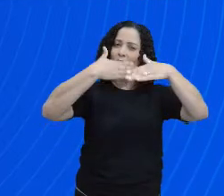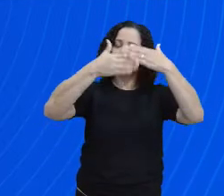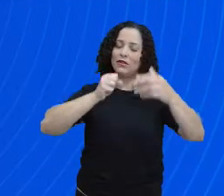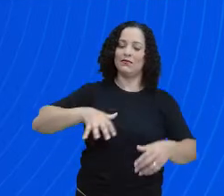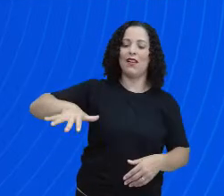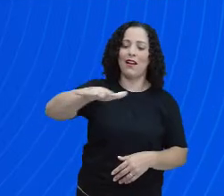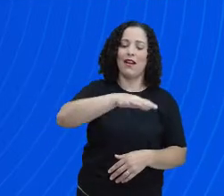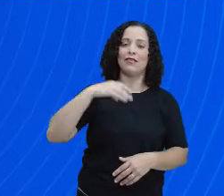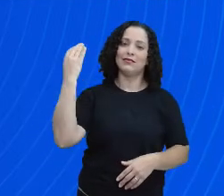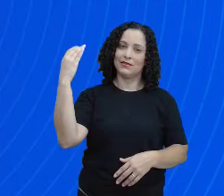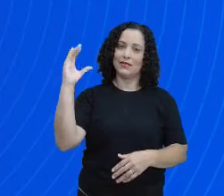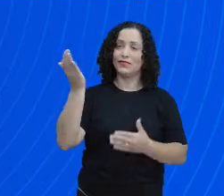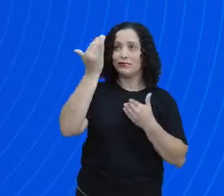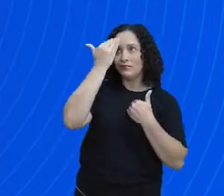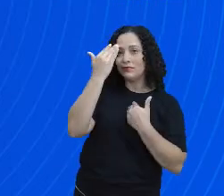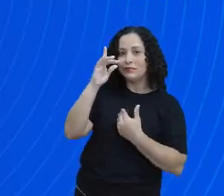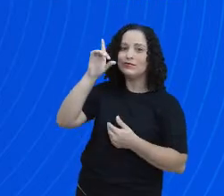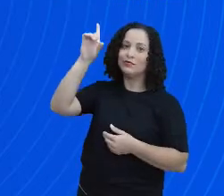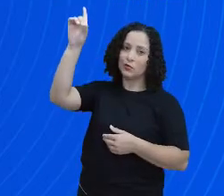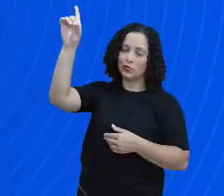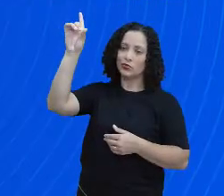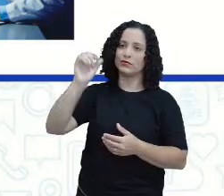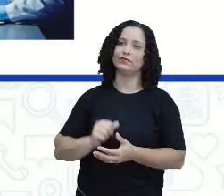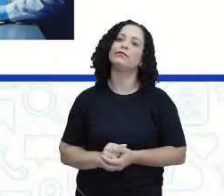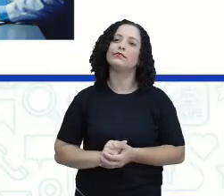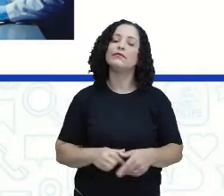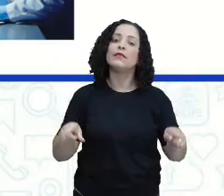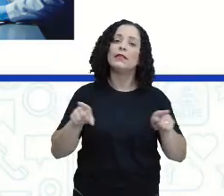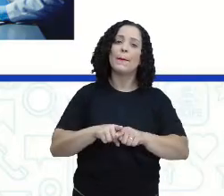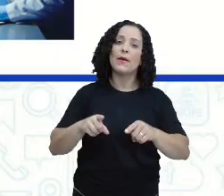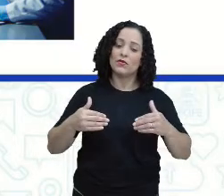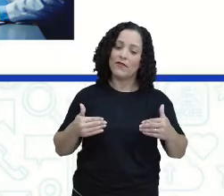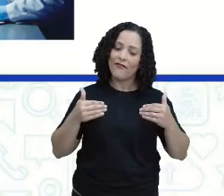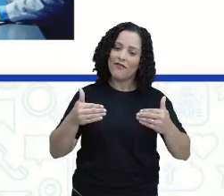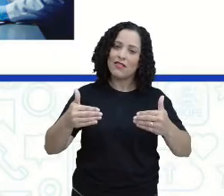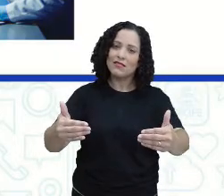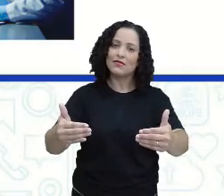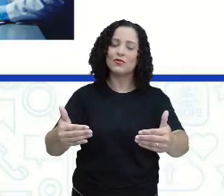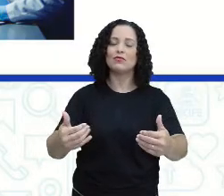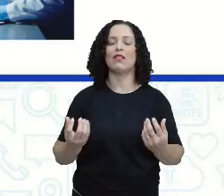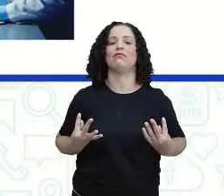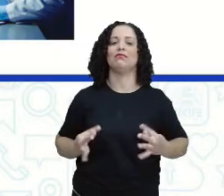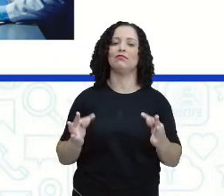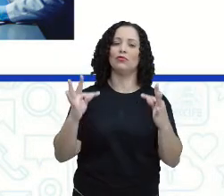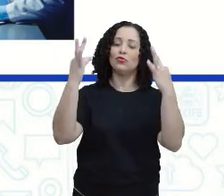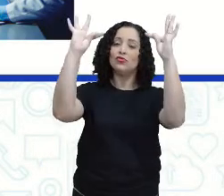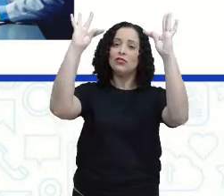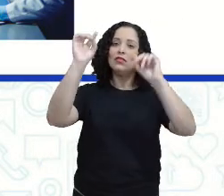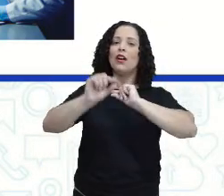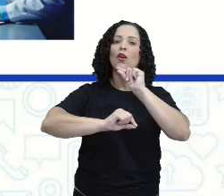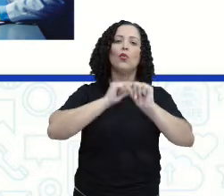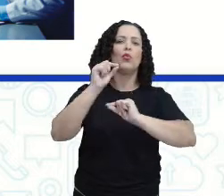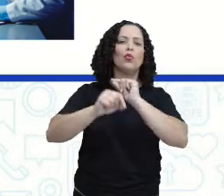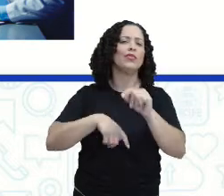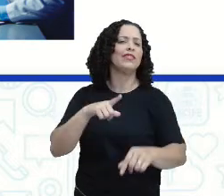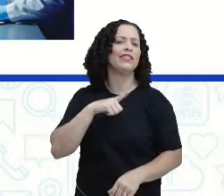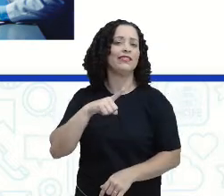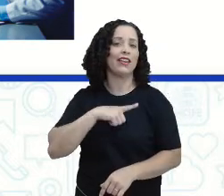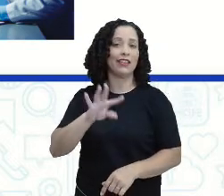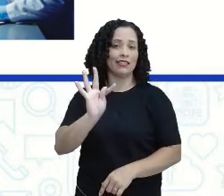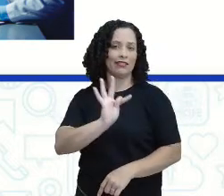ciência, graças a Deus, né? E aí, ó, com esse avanço científico e tecnológico, o que é que aconteceu, ó? Técnicas